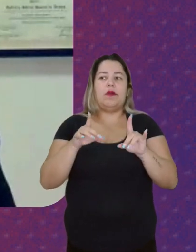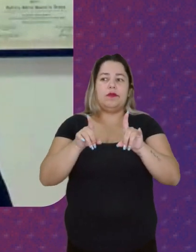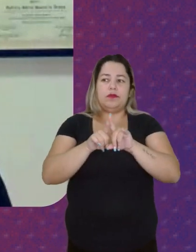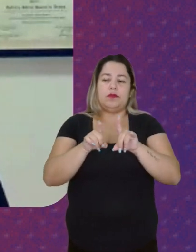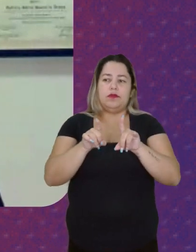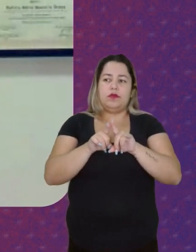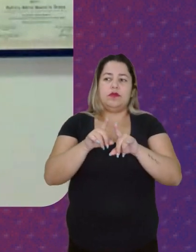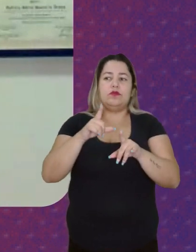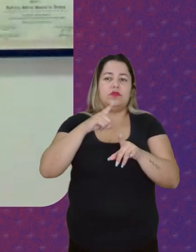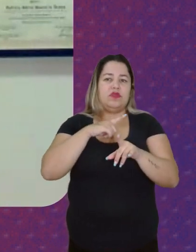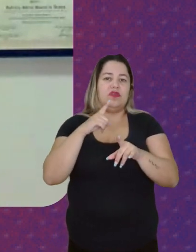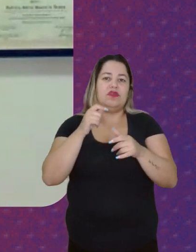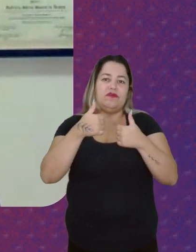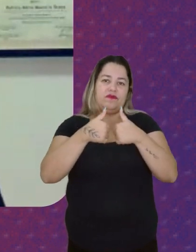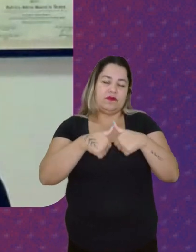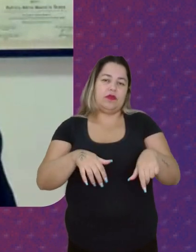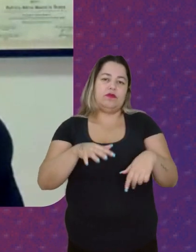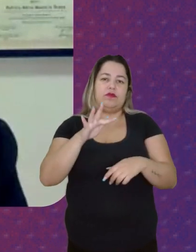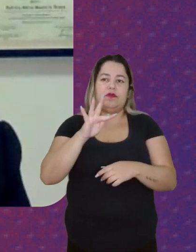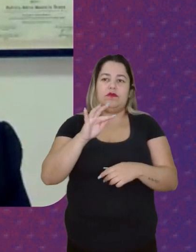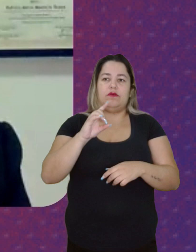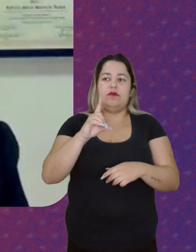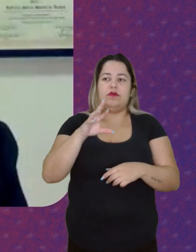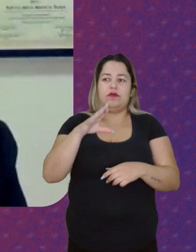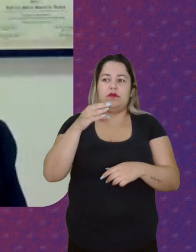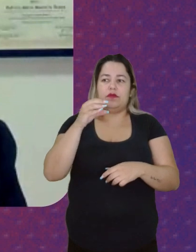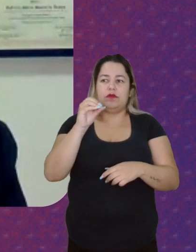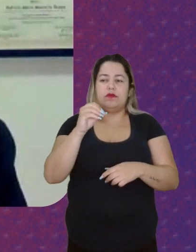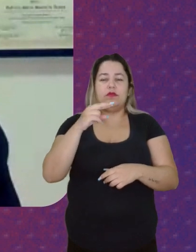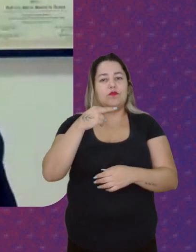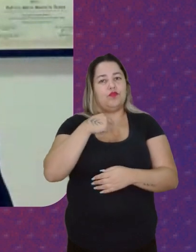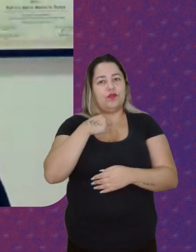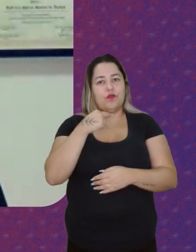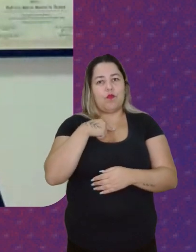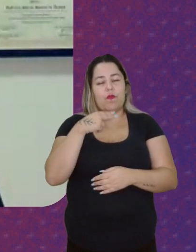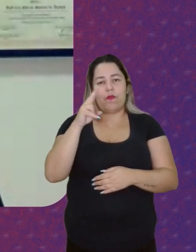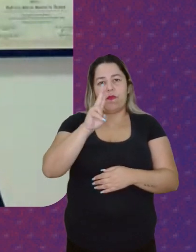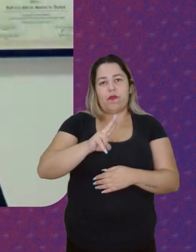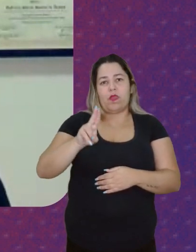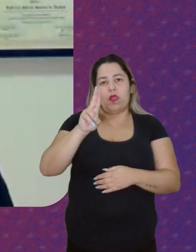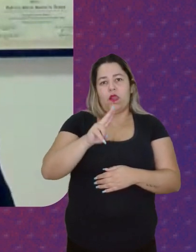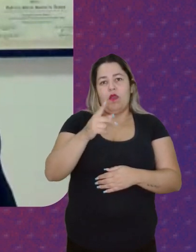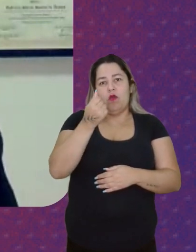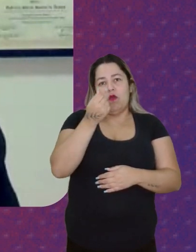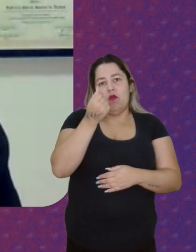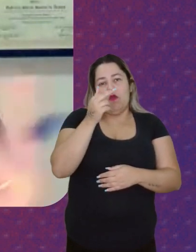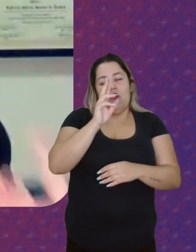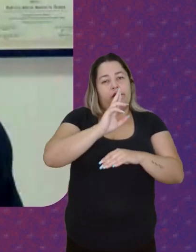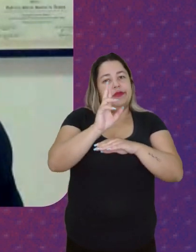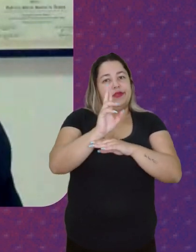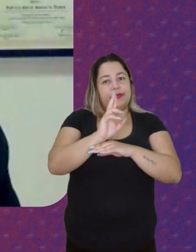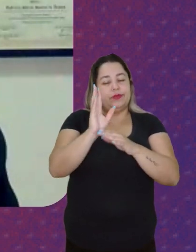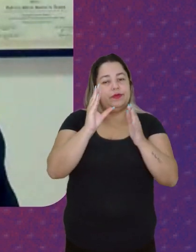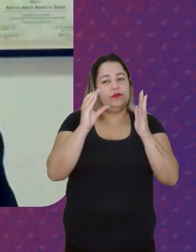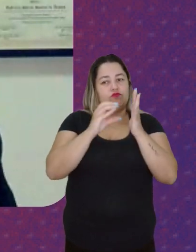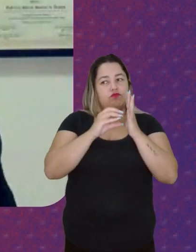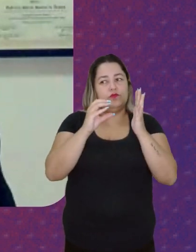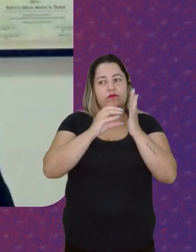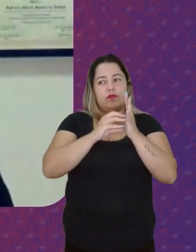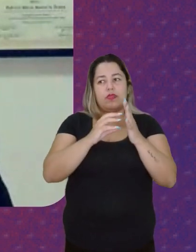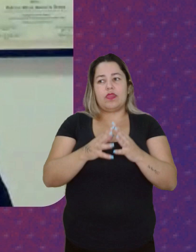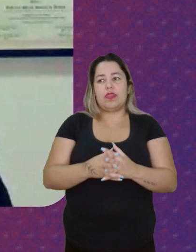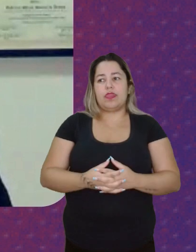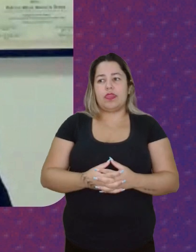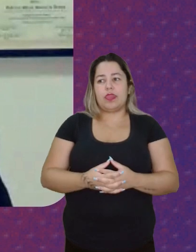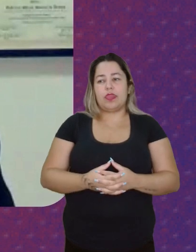ele deveria ter ficado na federação, esse partido vai estar proibido de utilizar o fundo partidário. Então, por exemplo, imaginem